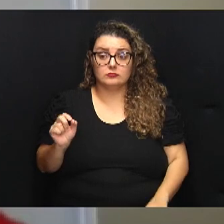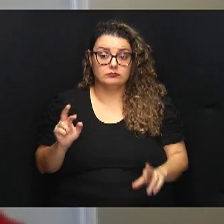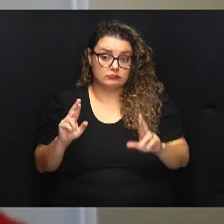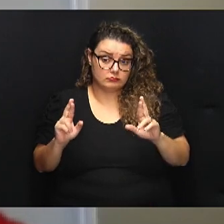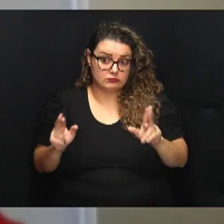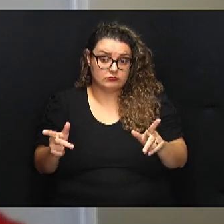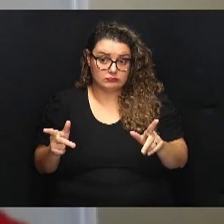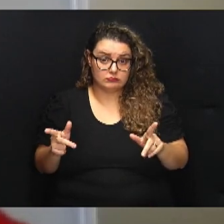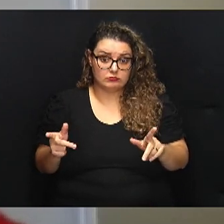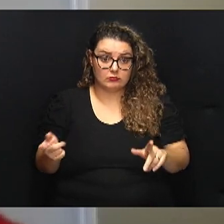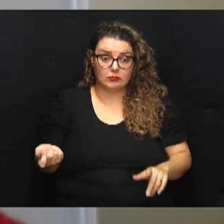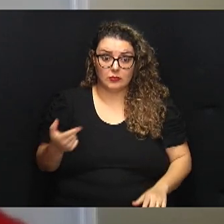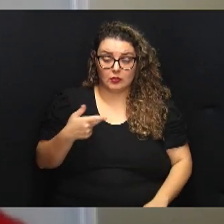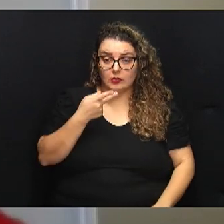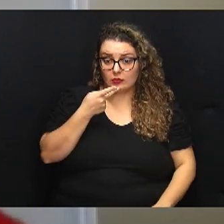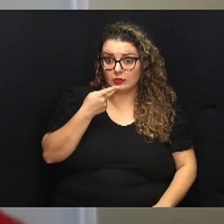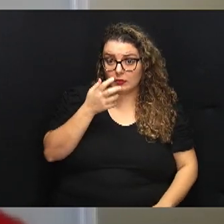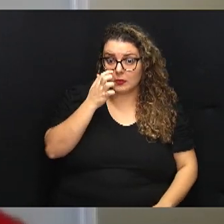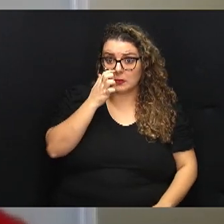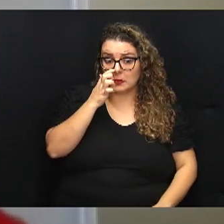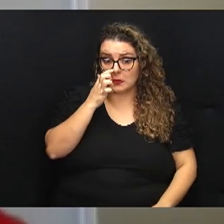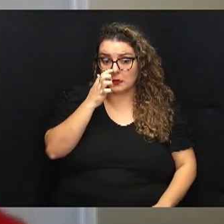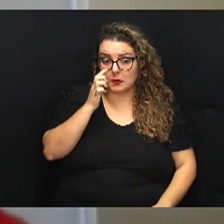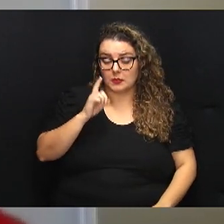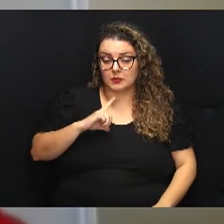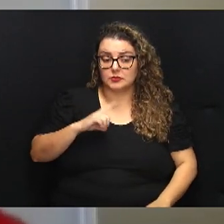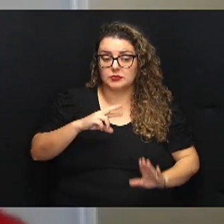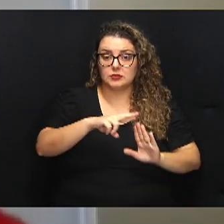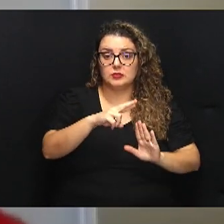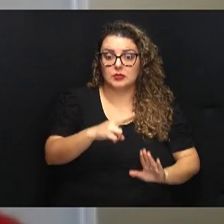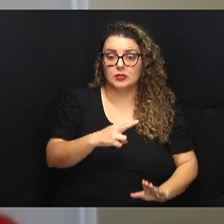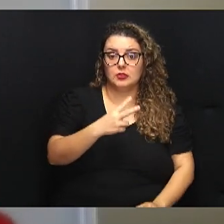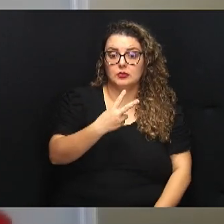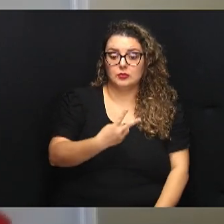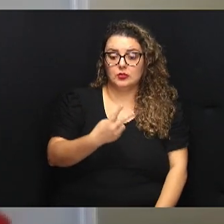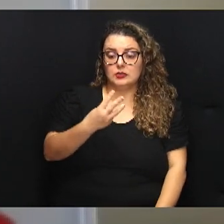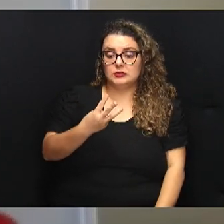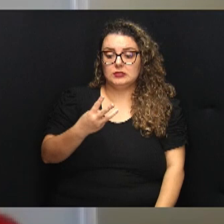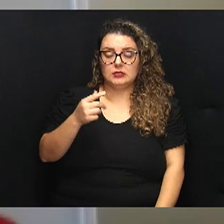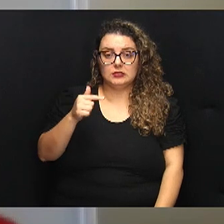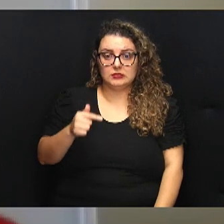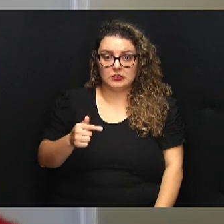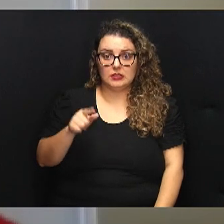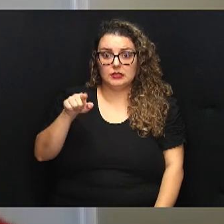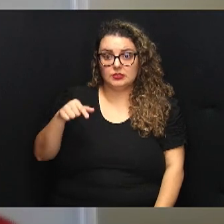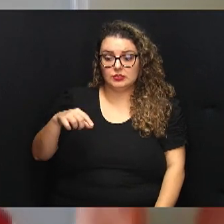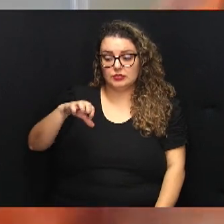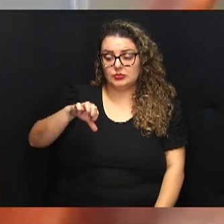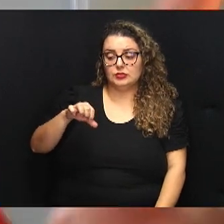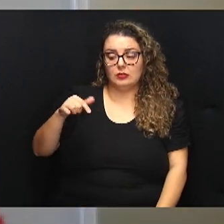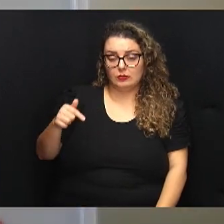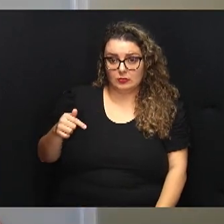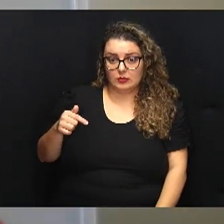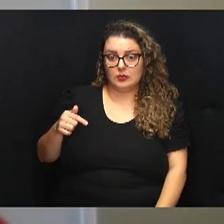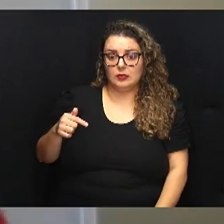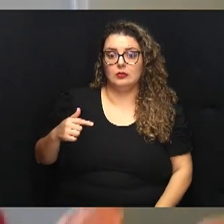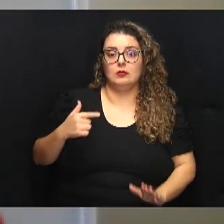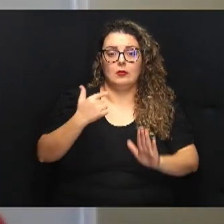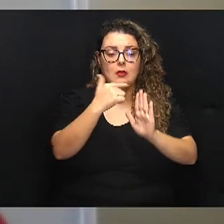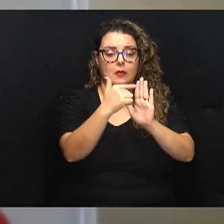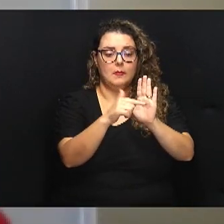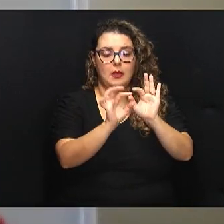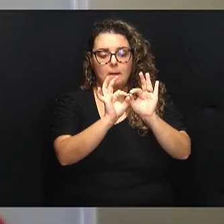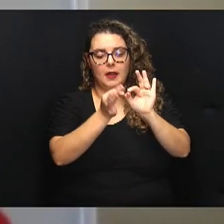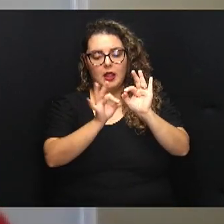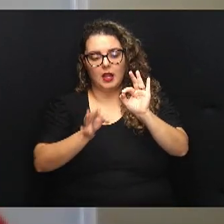do que eu mencionei, que existia na Resolução CONAMA 237, de 1997, uma lista de